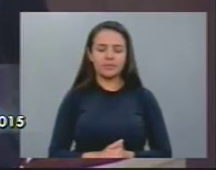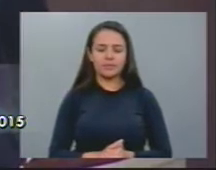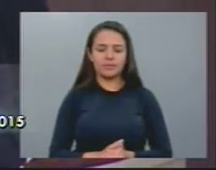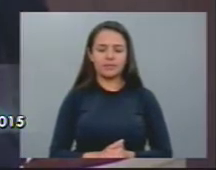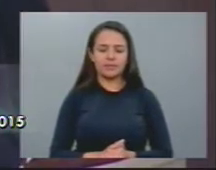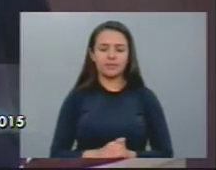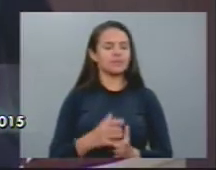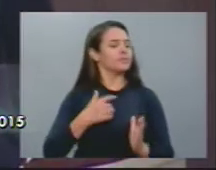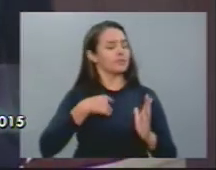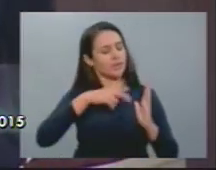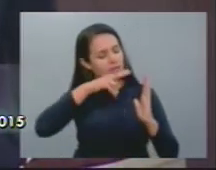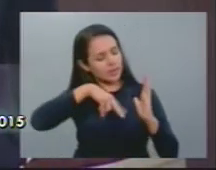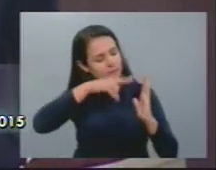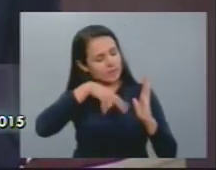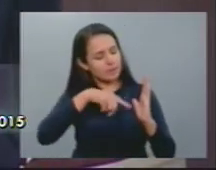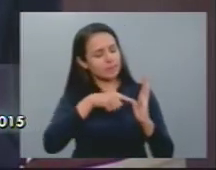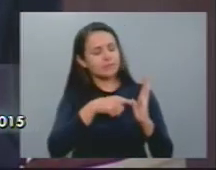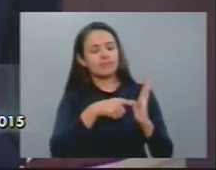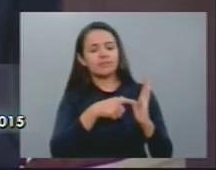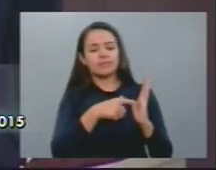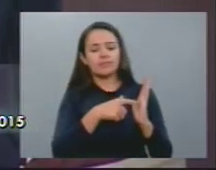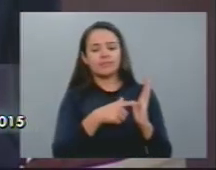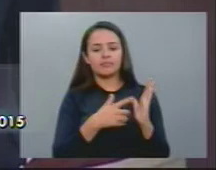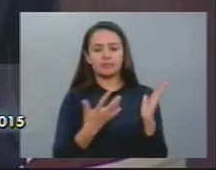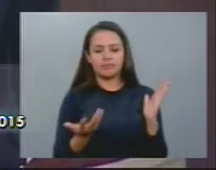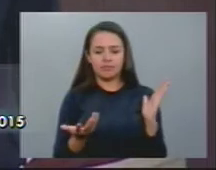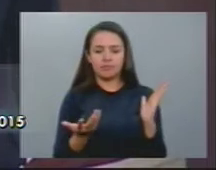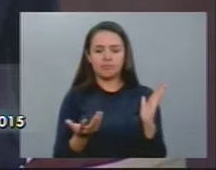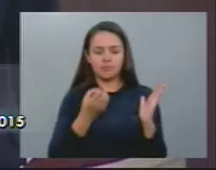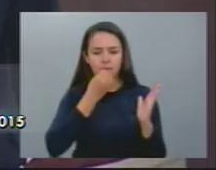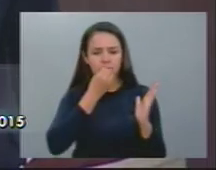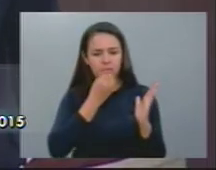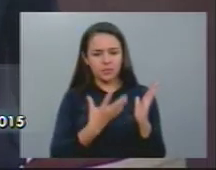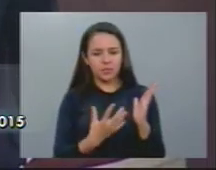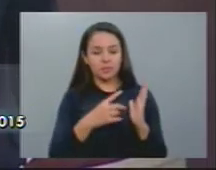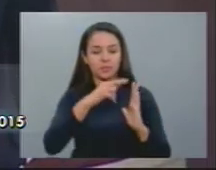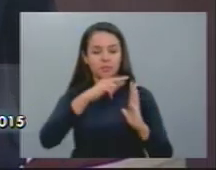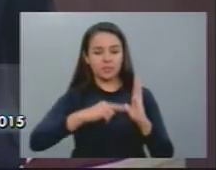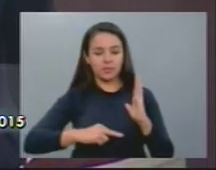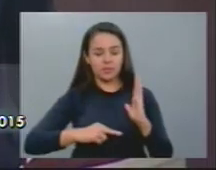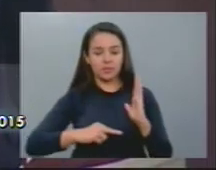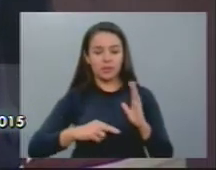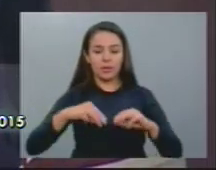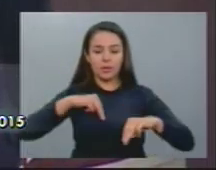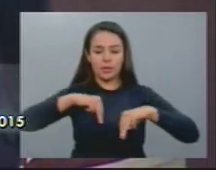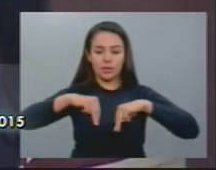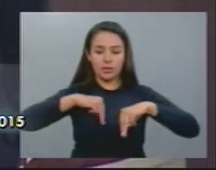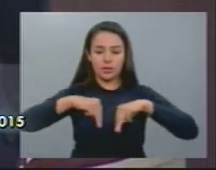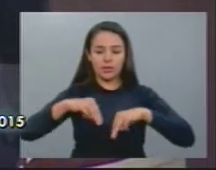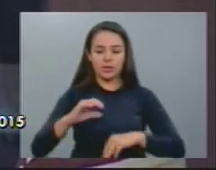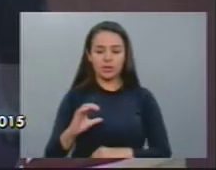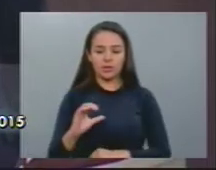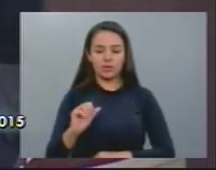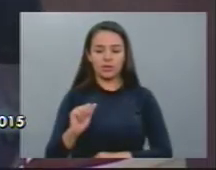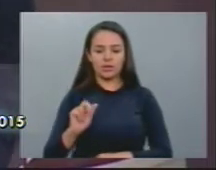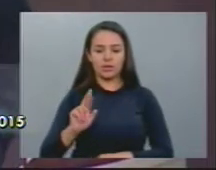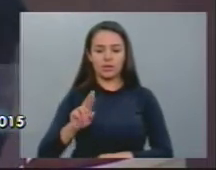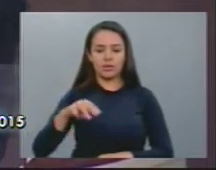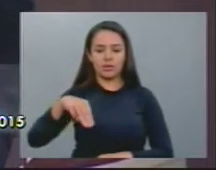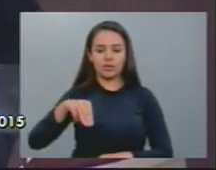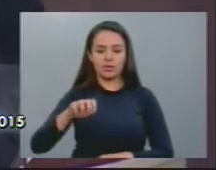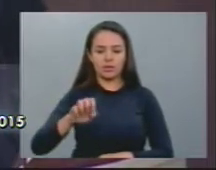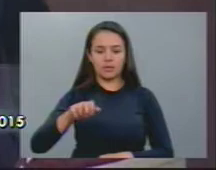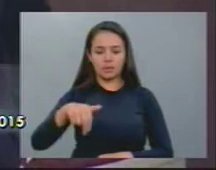uma mensagem, na verdade, uma bela proposição da ministra Carmen Lúcia, com relação